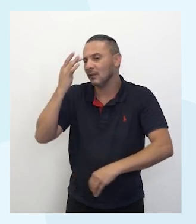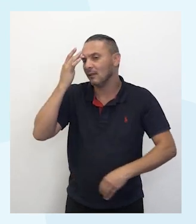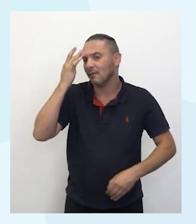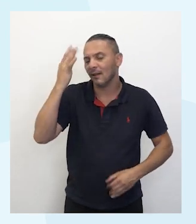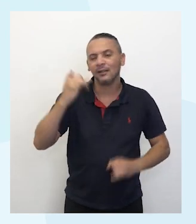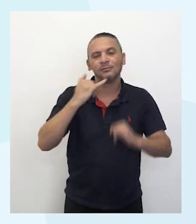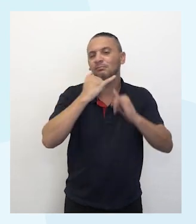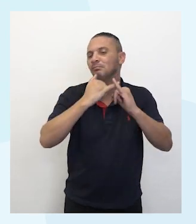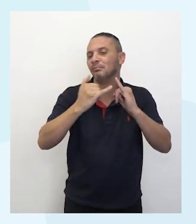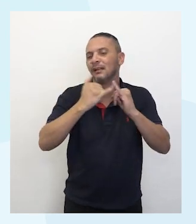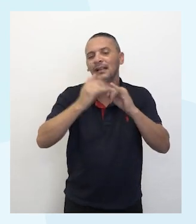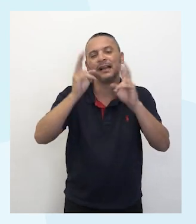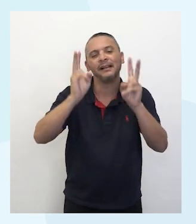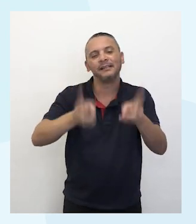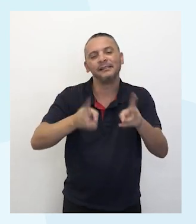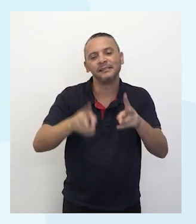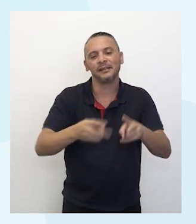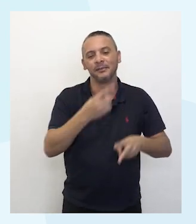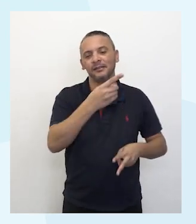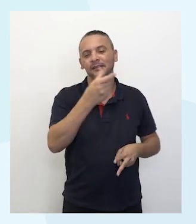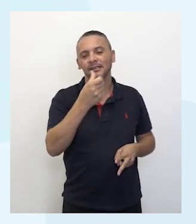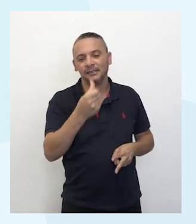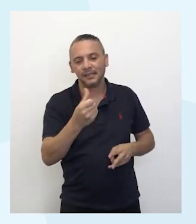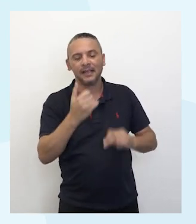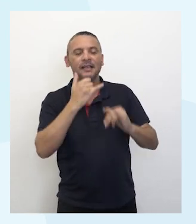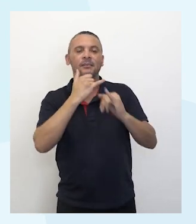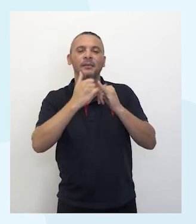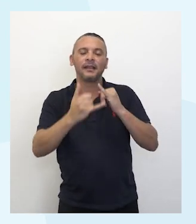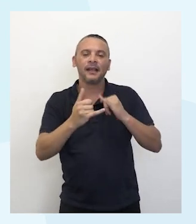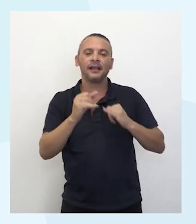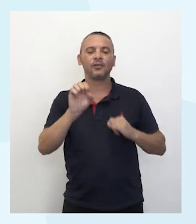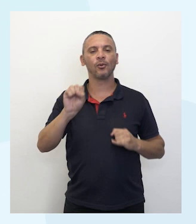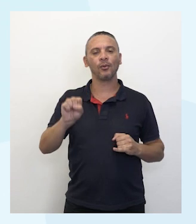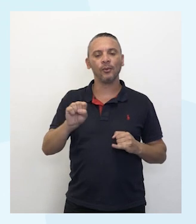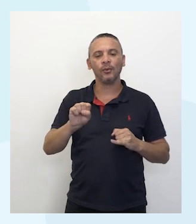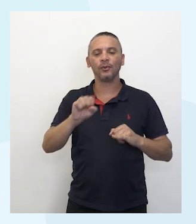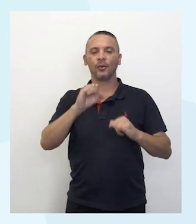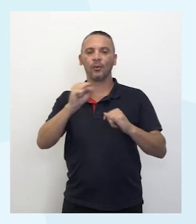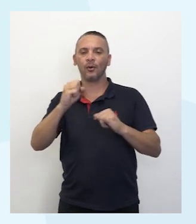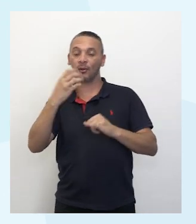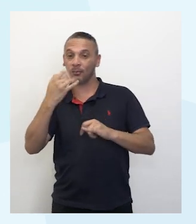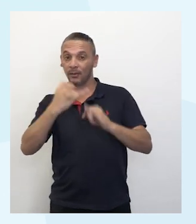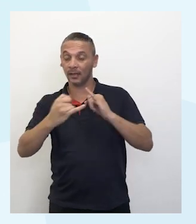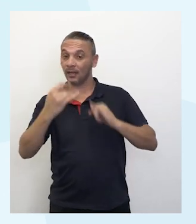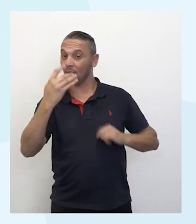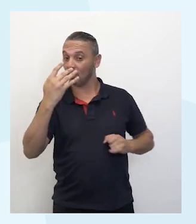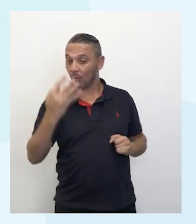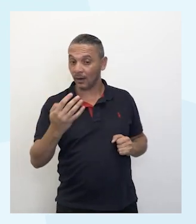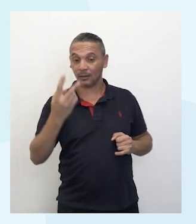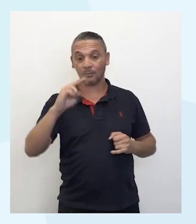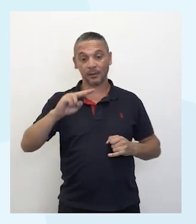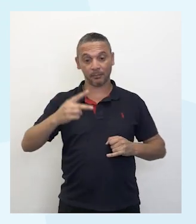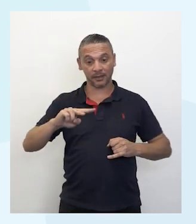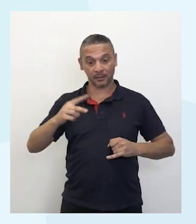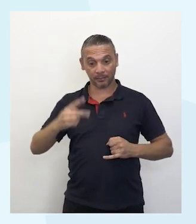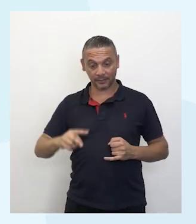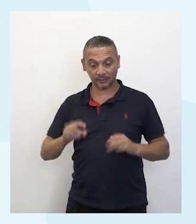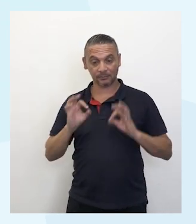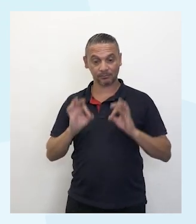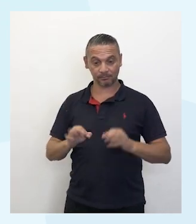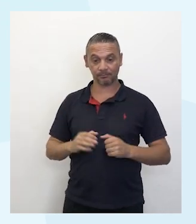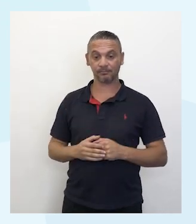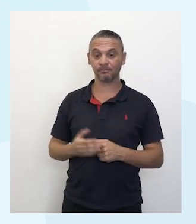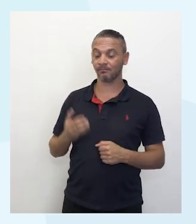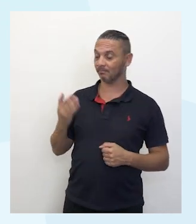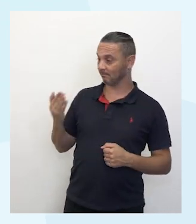não é isso? Ó, metade de 16 é 8, metade de 8 é 4, metade de 4, 2 e metade de 2 é 1.